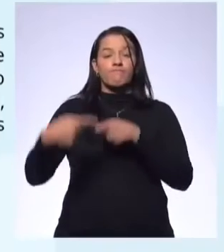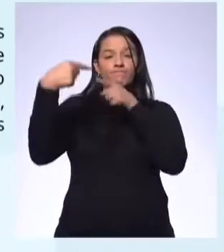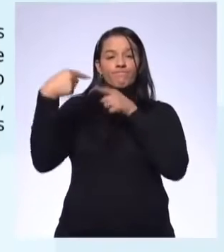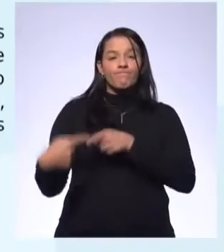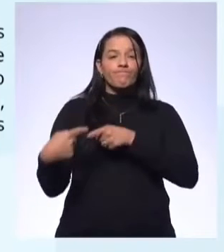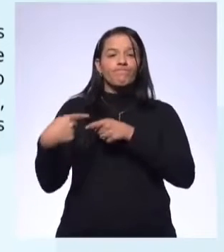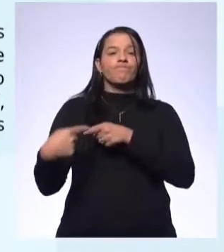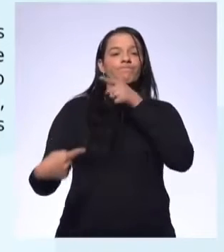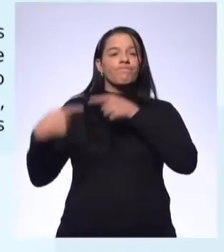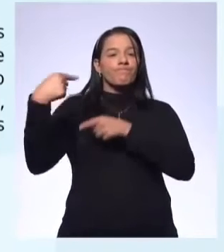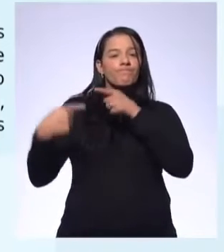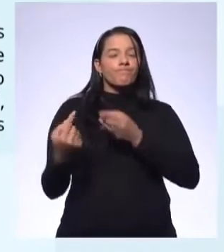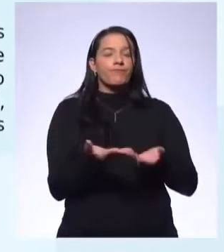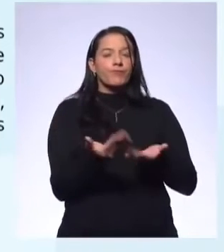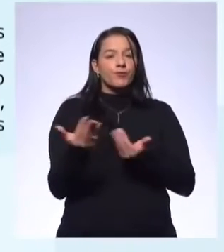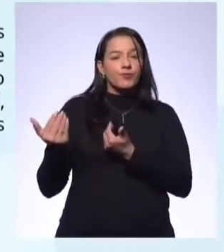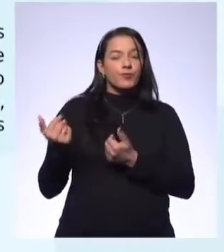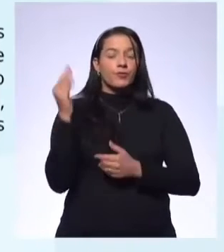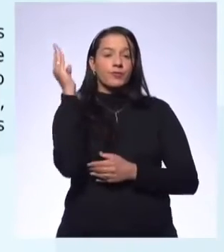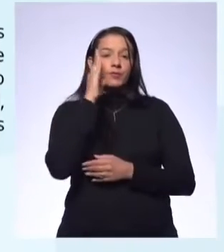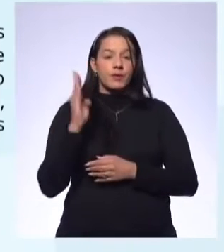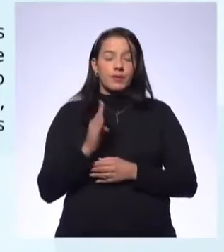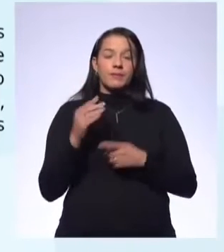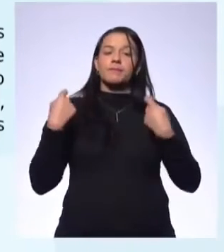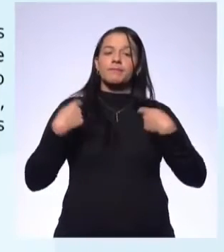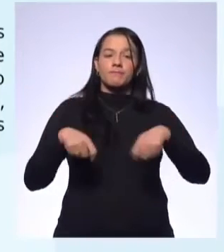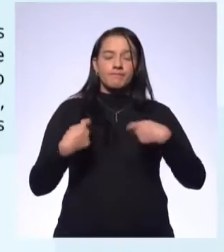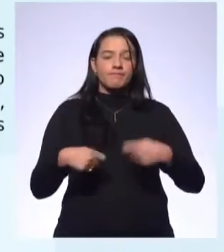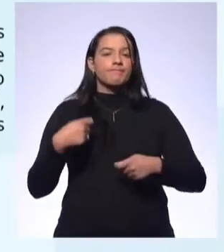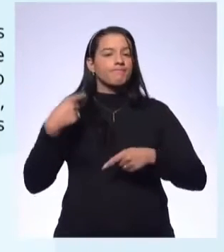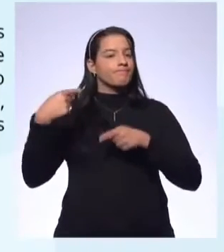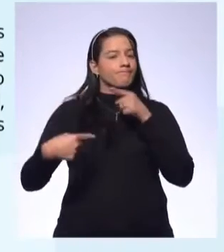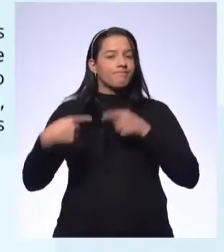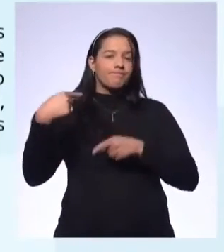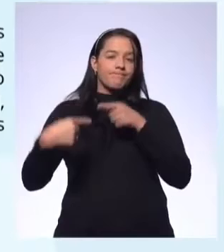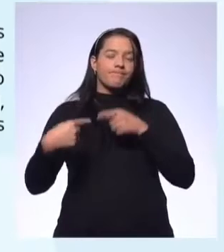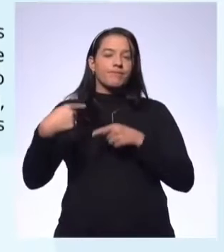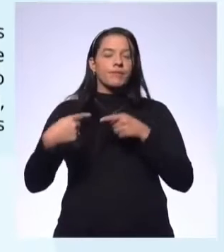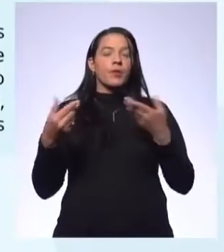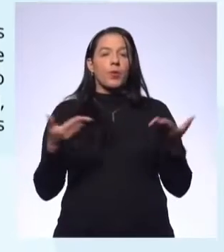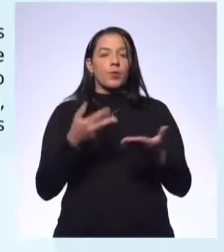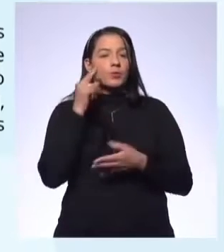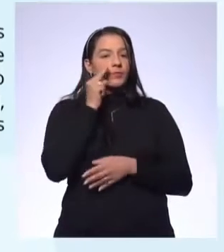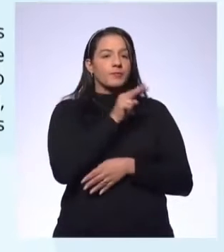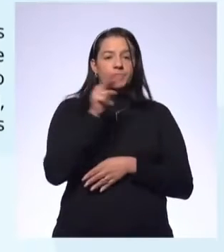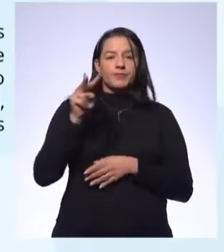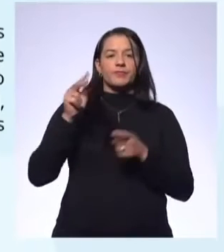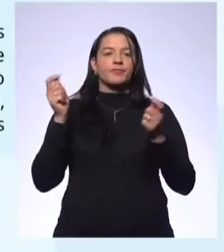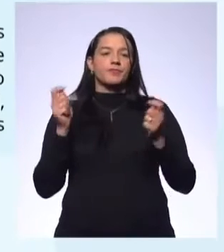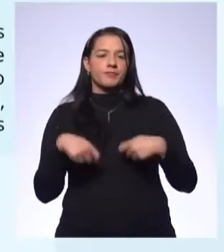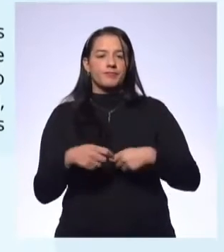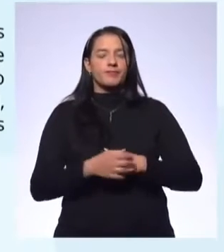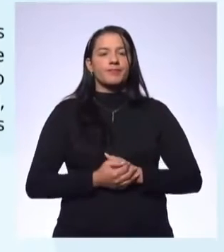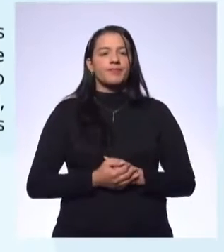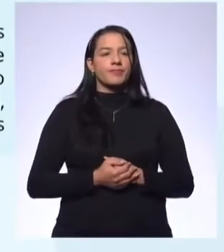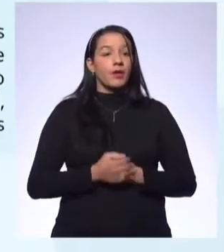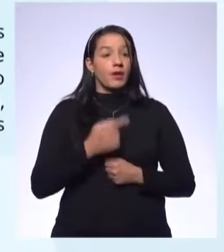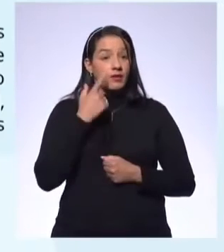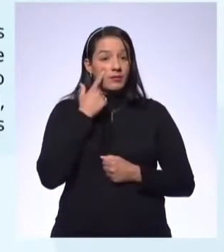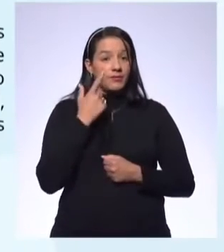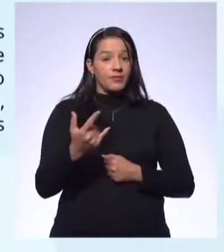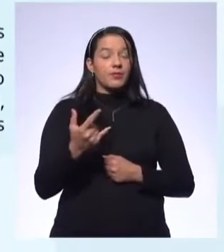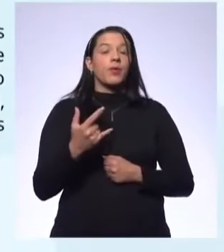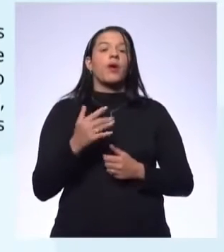jovens brasileiros, essa discussão ainda está na superfície. Olha que interessante. daí é a introdução.